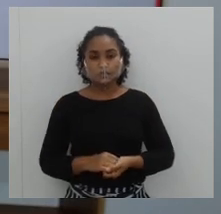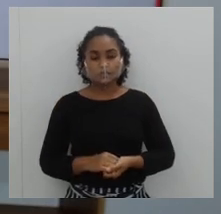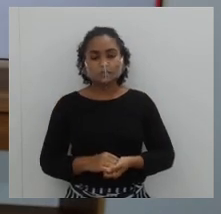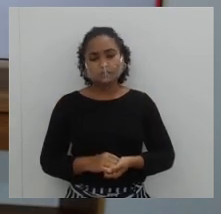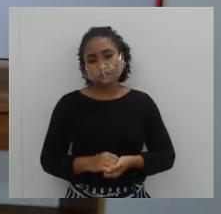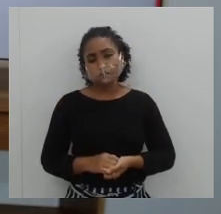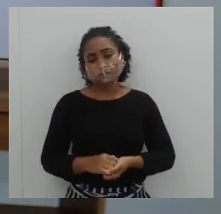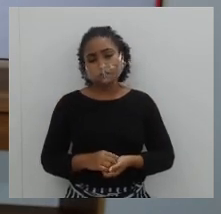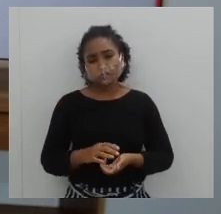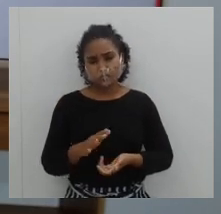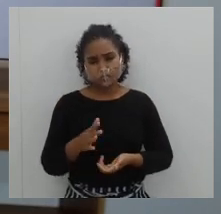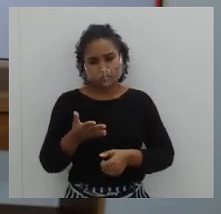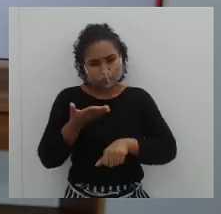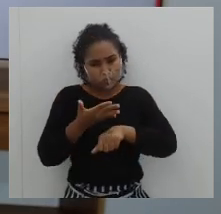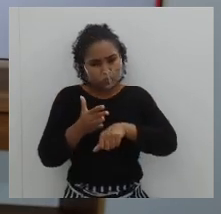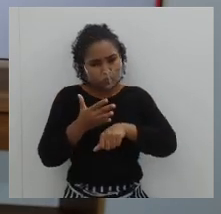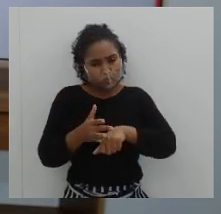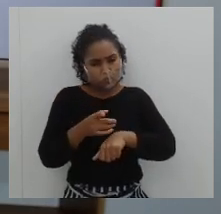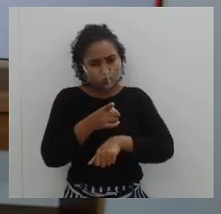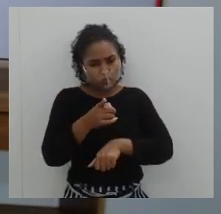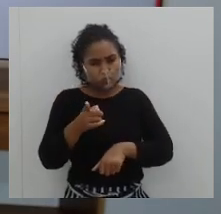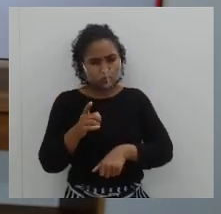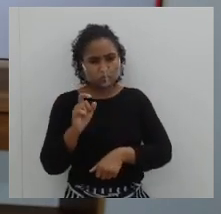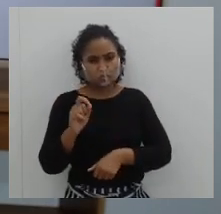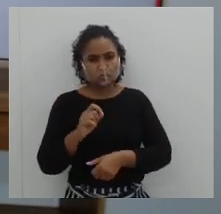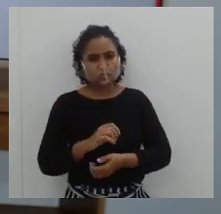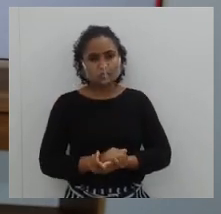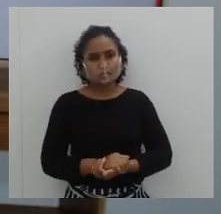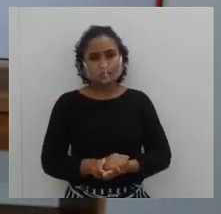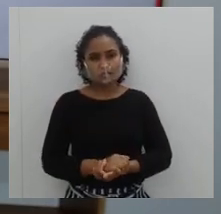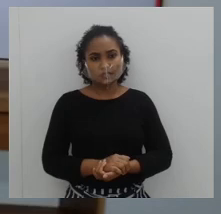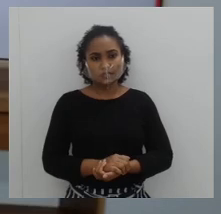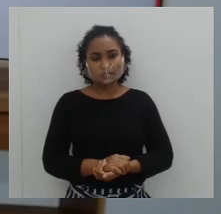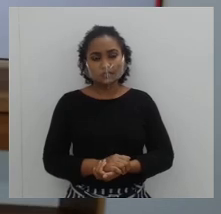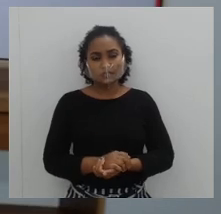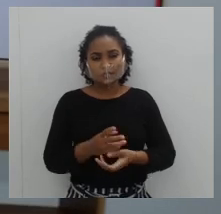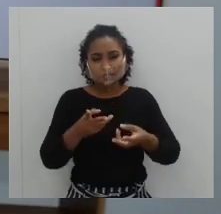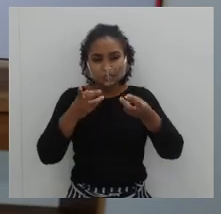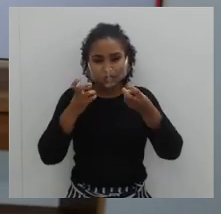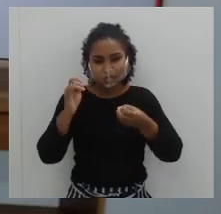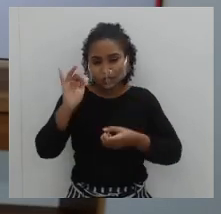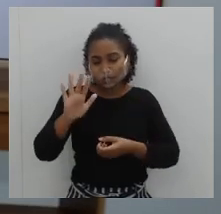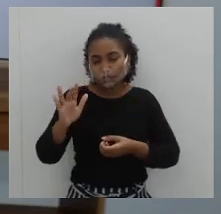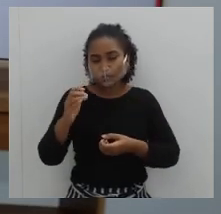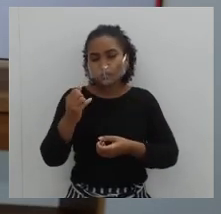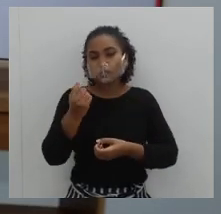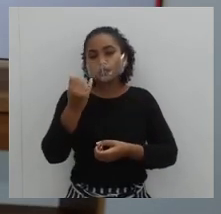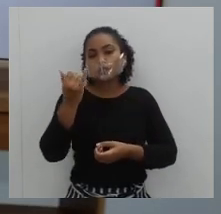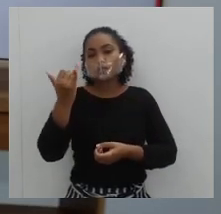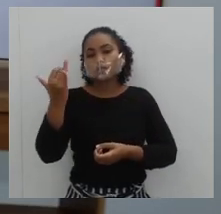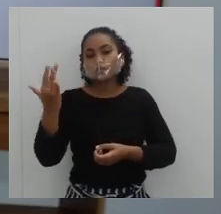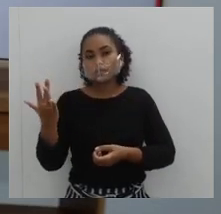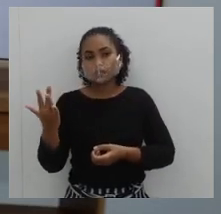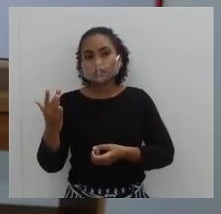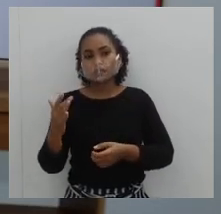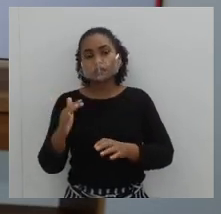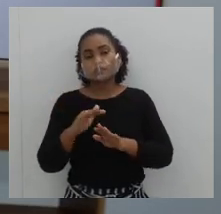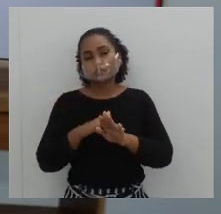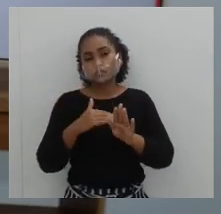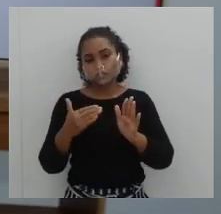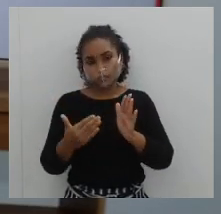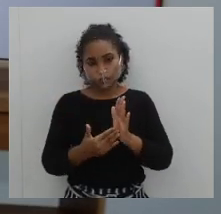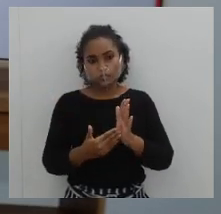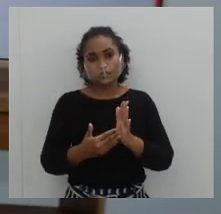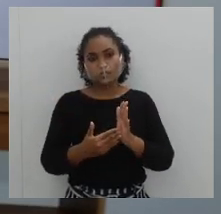título de vocês se exercitarem mais, eu vou deixar para vocês observarem e contarem a quantidade total de